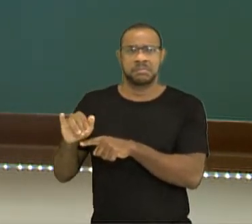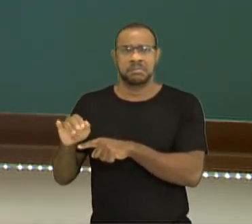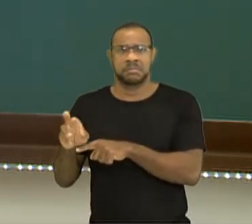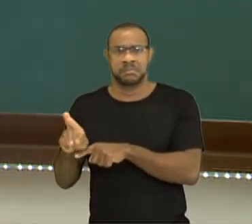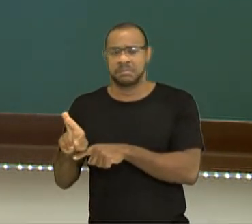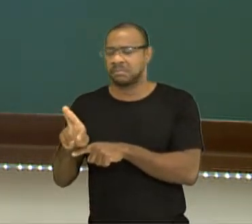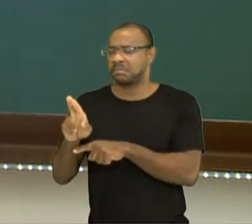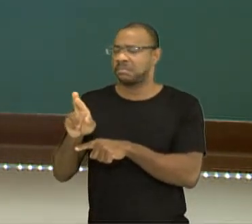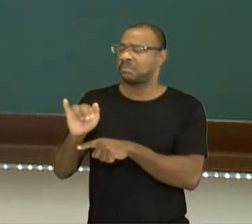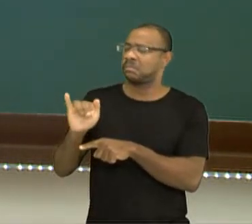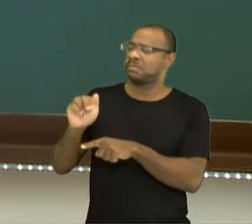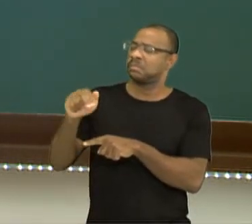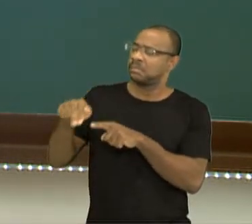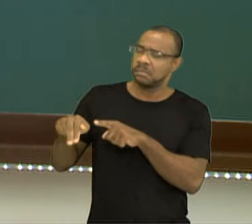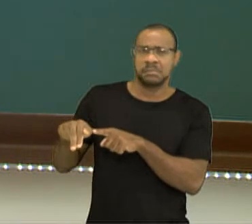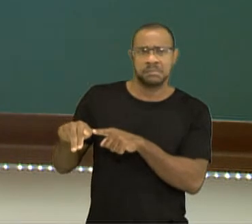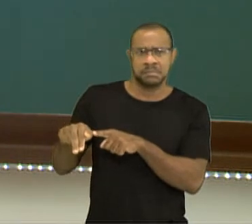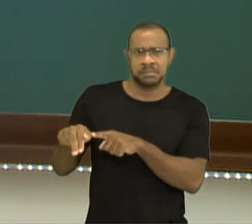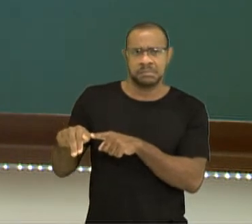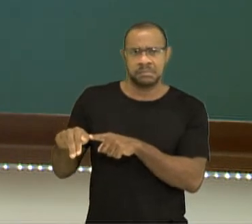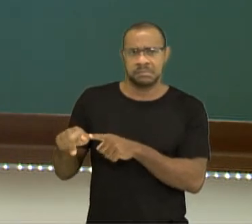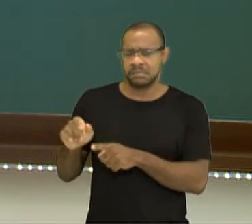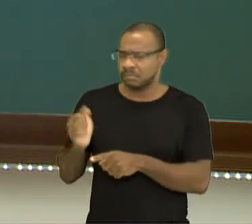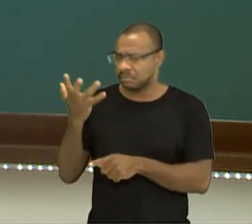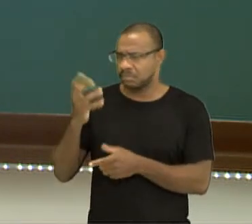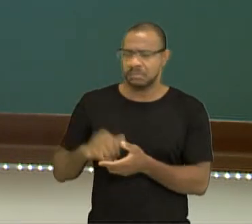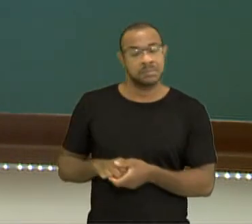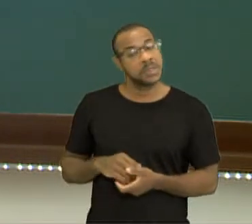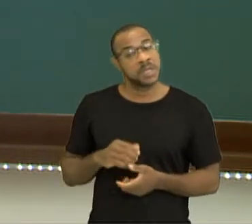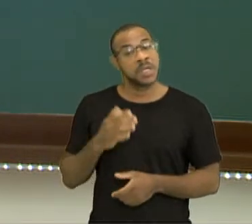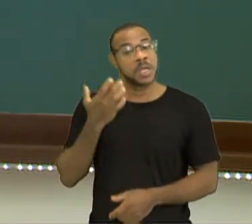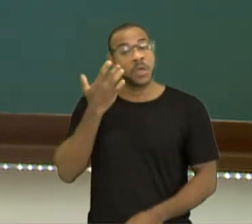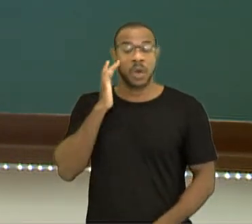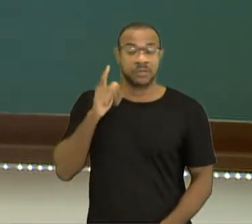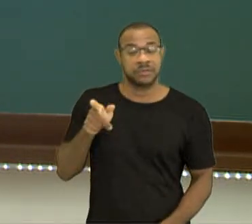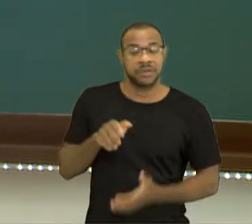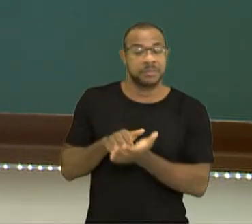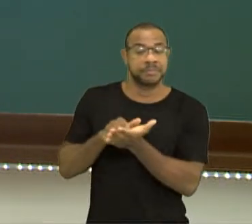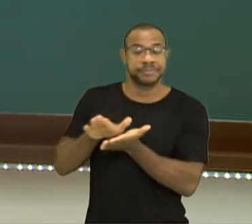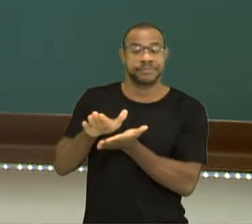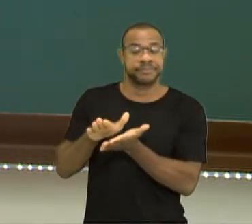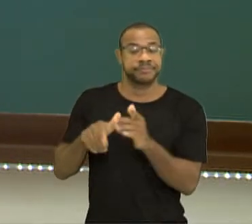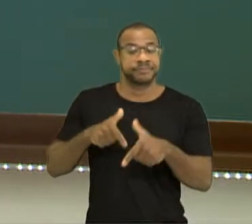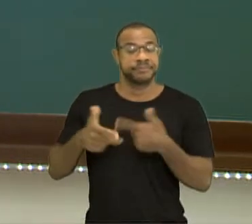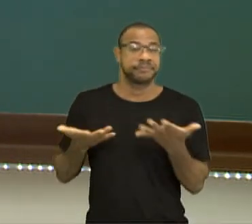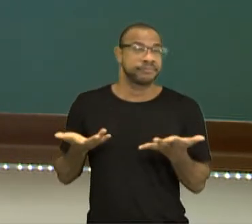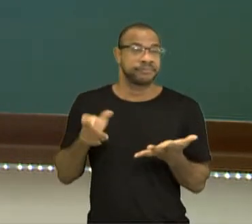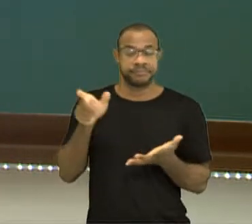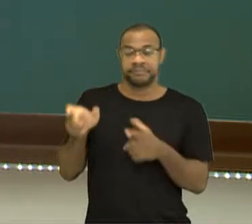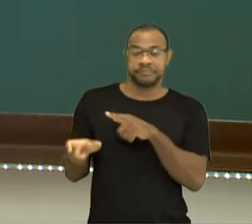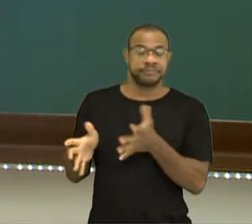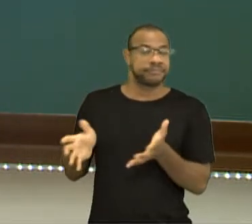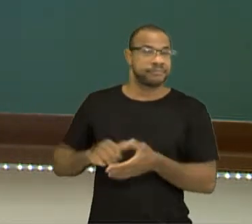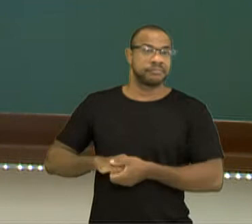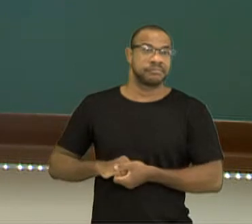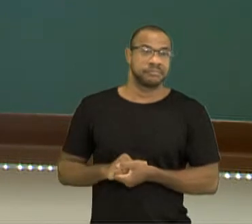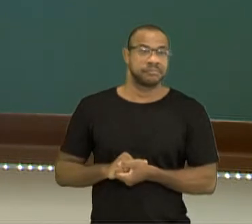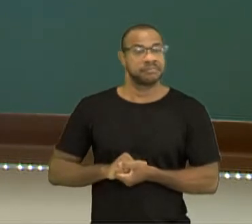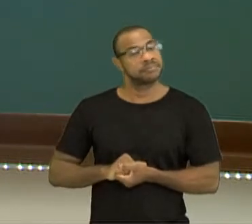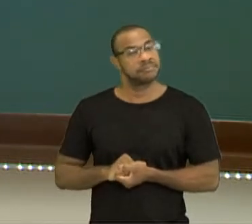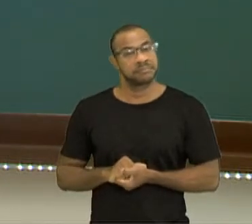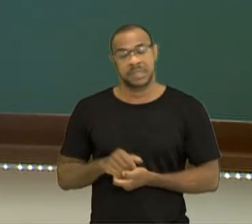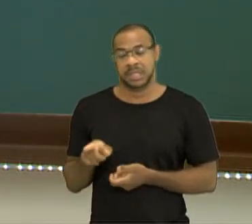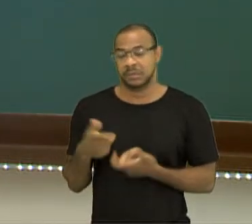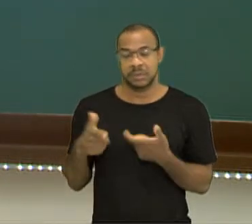de um contexto, sei lá. Tá? Foi o que eu coloquei aqui para vocês. Então, tipo aqui, a pessoa B, ela está especulando, ela não está afirmando 100% de